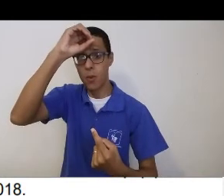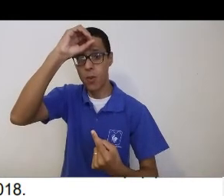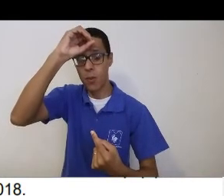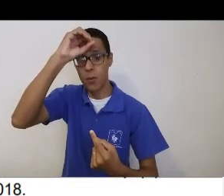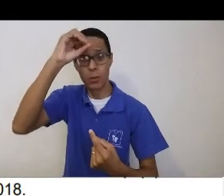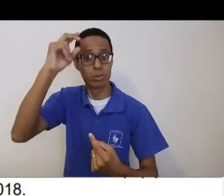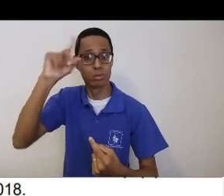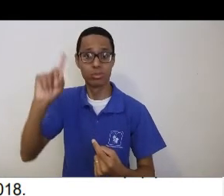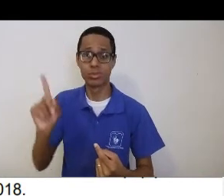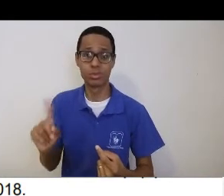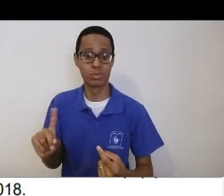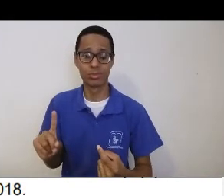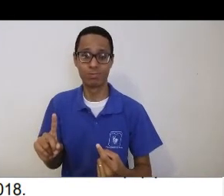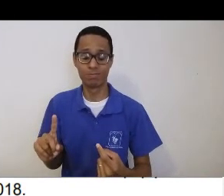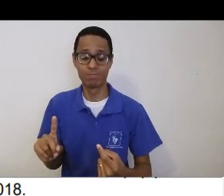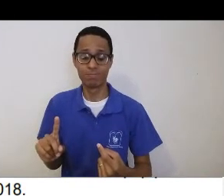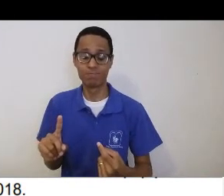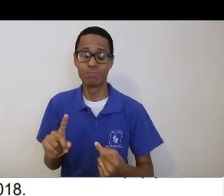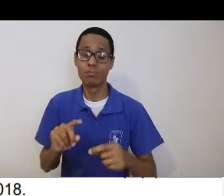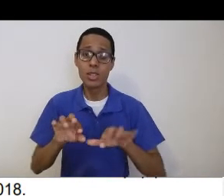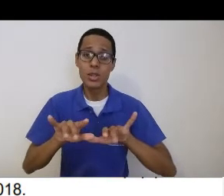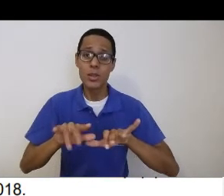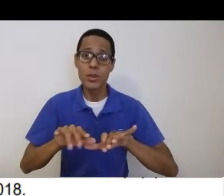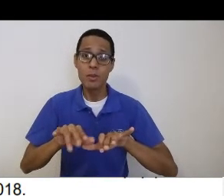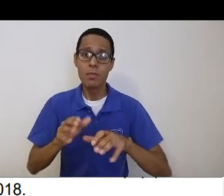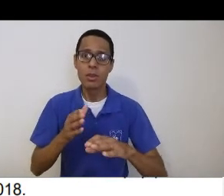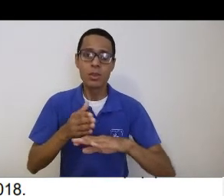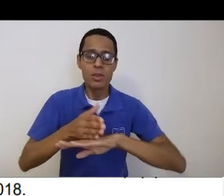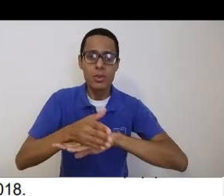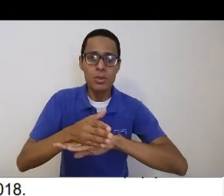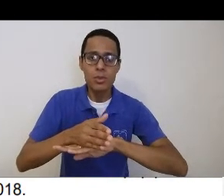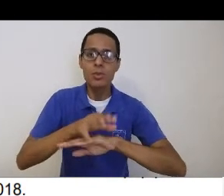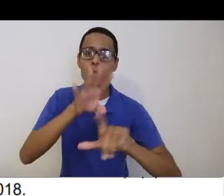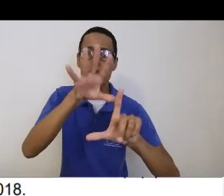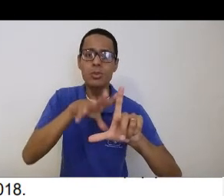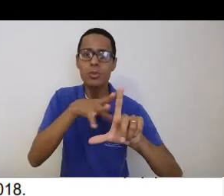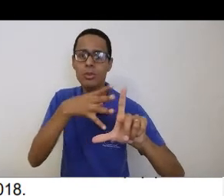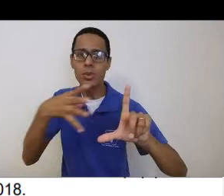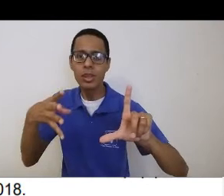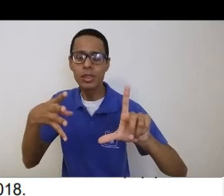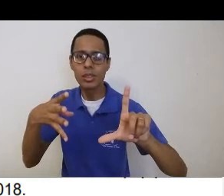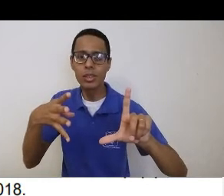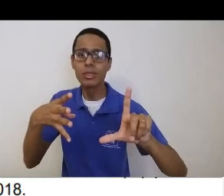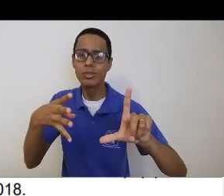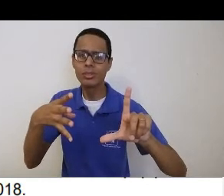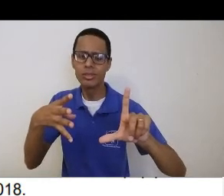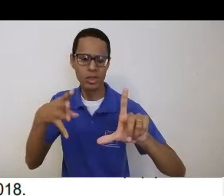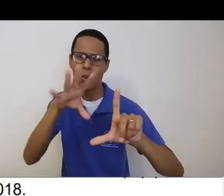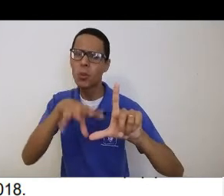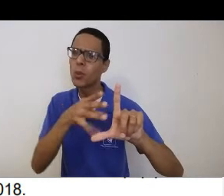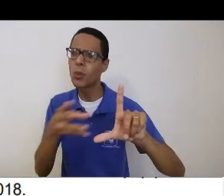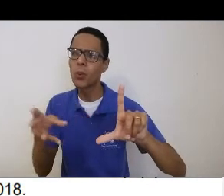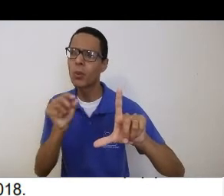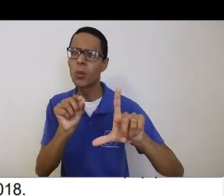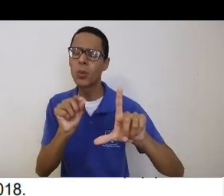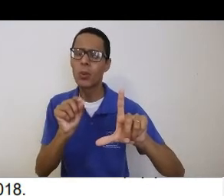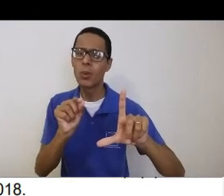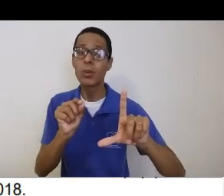analfabeto digital, como que é criar um e-mail? Como que eu recebo? Como que eu leio? Como que eu acesso às